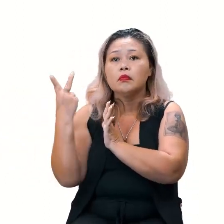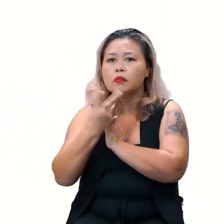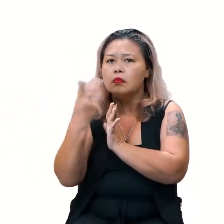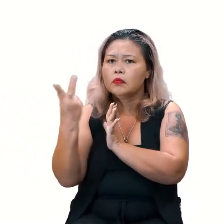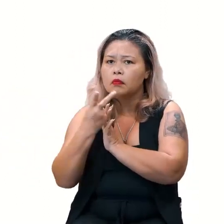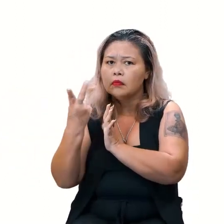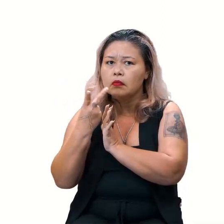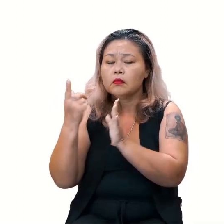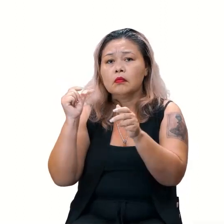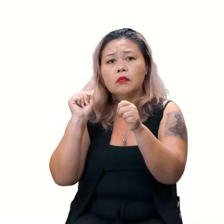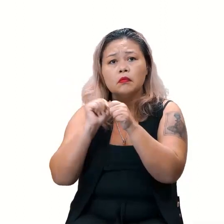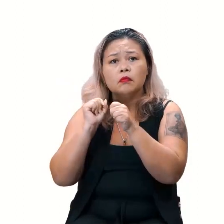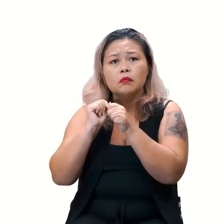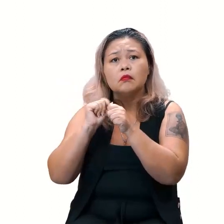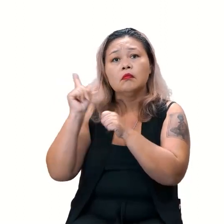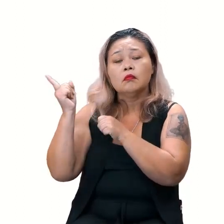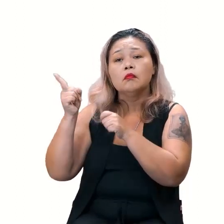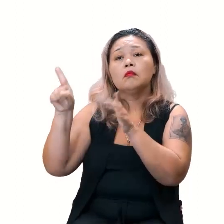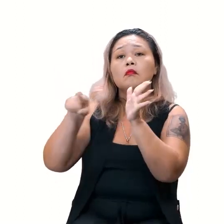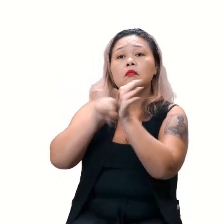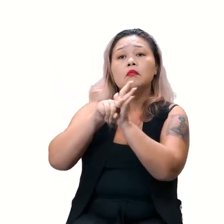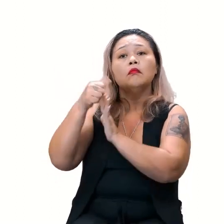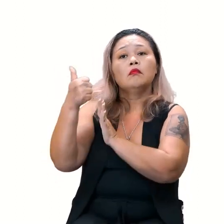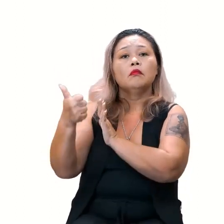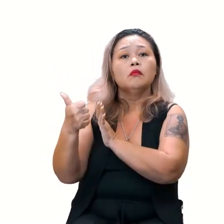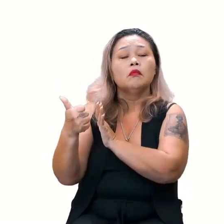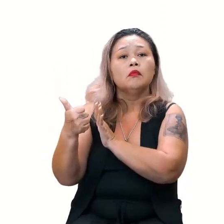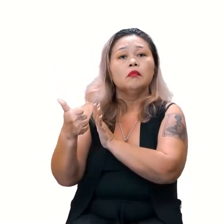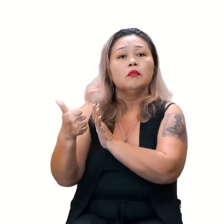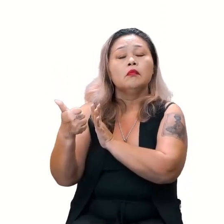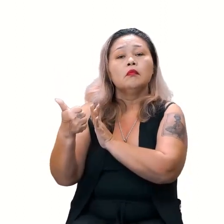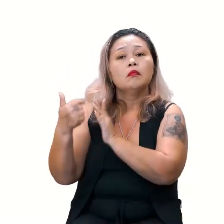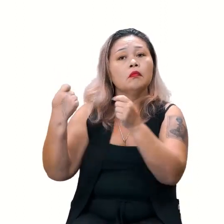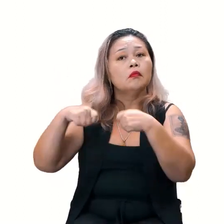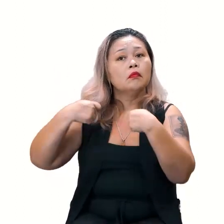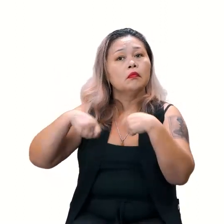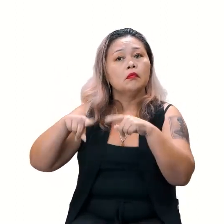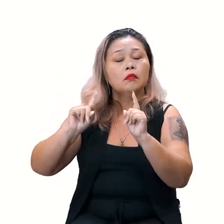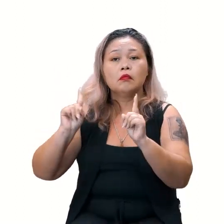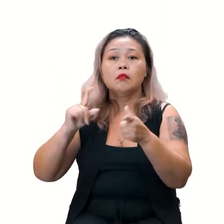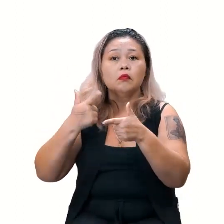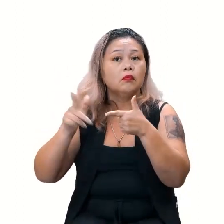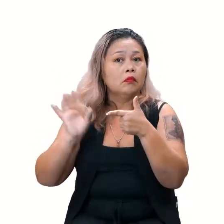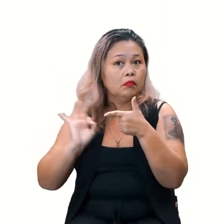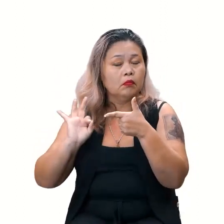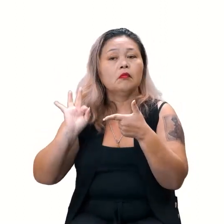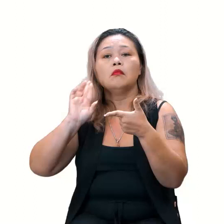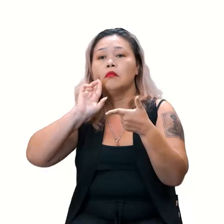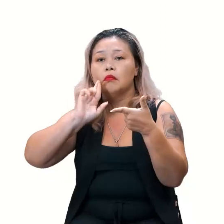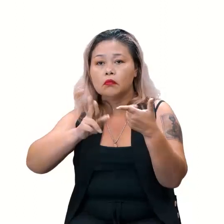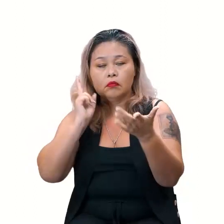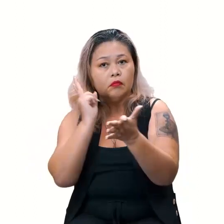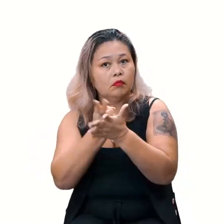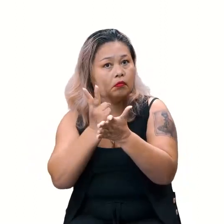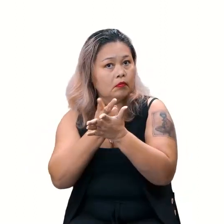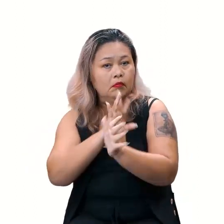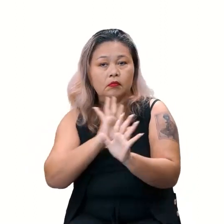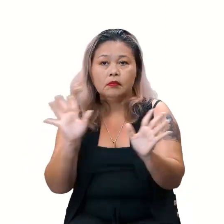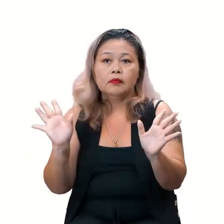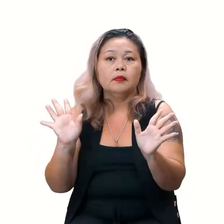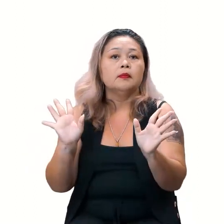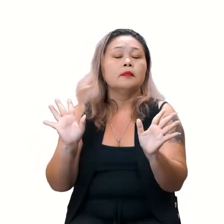fazer essa jogadinha aí, multiplicar por menos 1. Quem não faz isso, não há problema, vai chegar no mesmo resultado. Beleza.